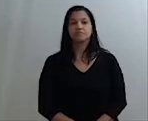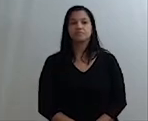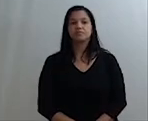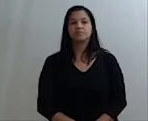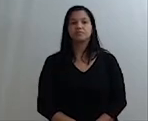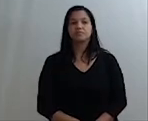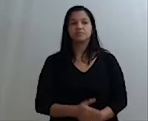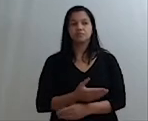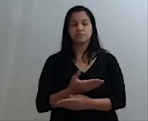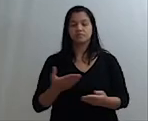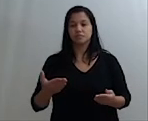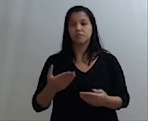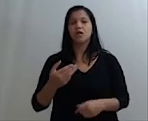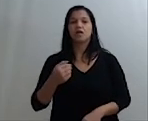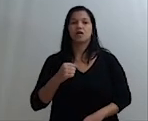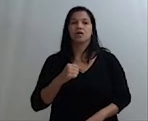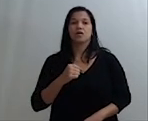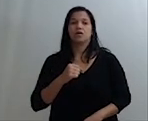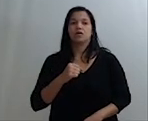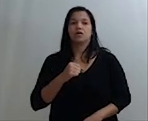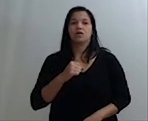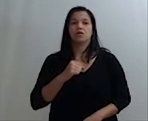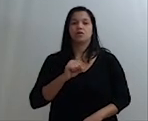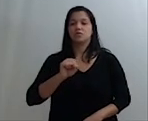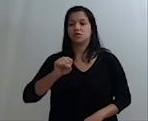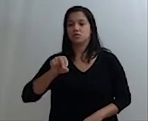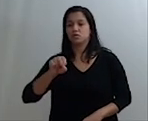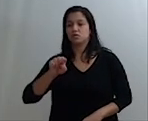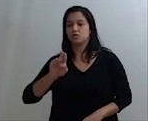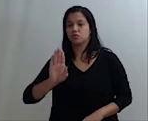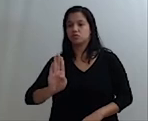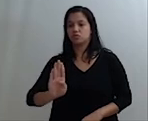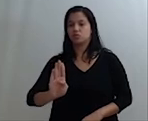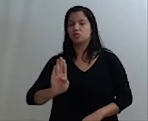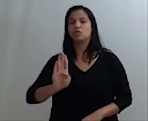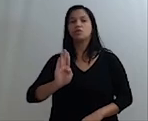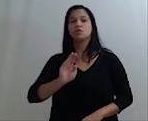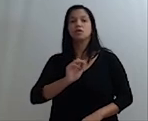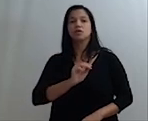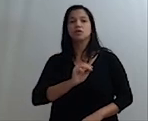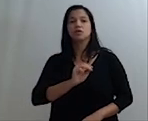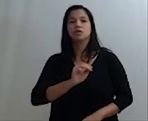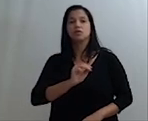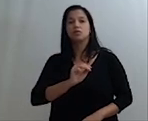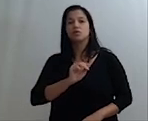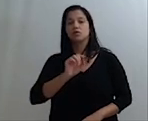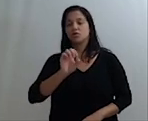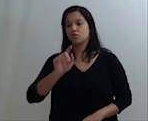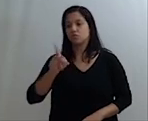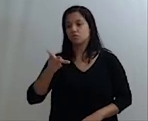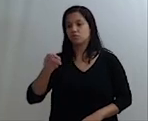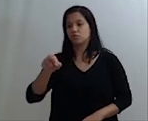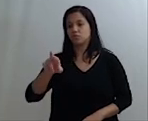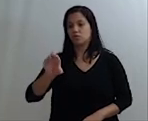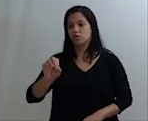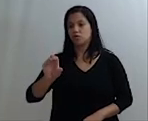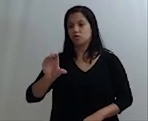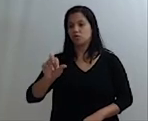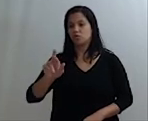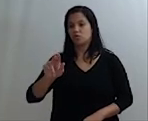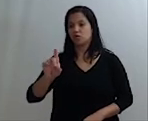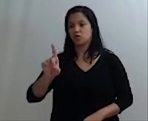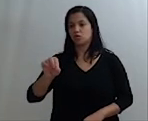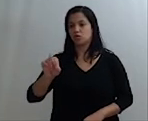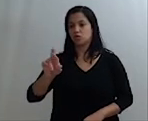Procurador Geral que fez o o o parecer mencionado pelo pelo advogado realmente ela se manifestou